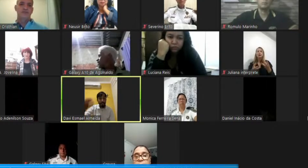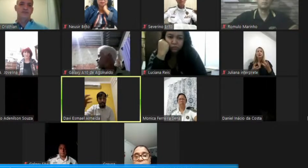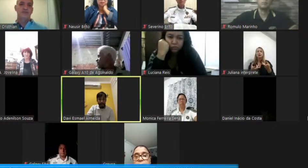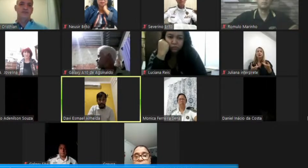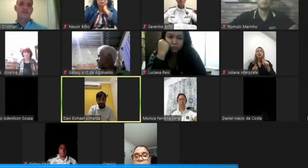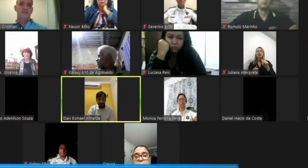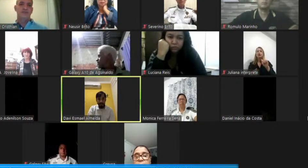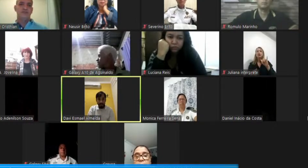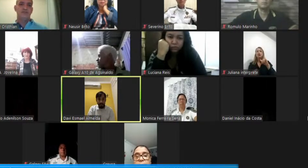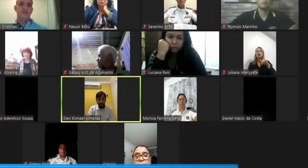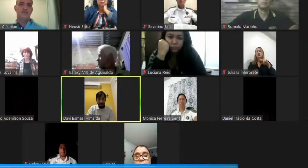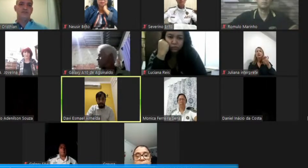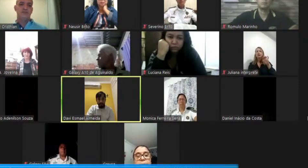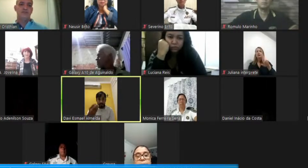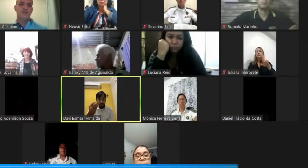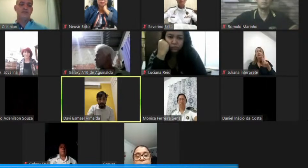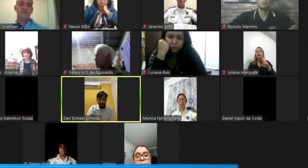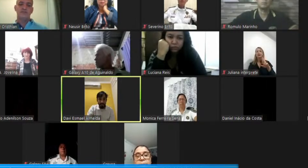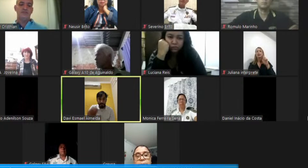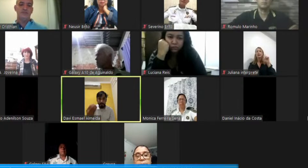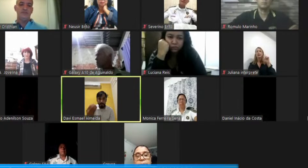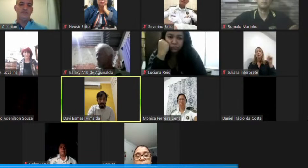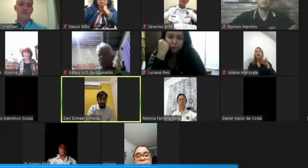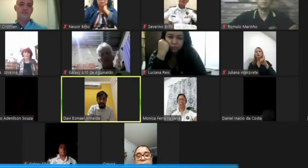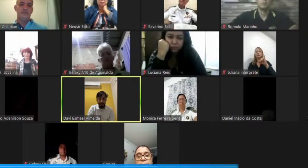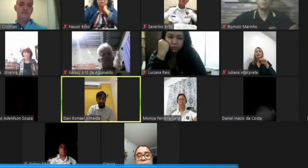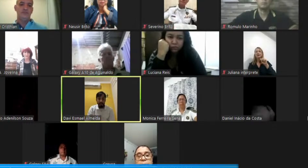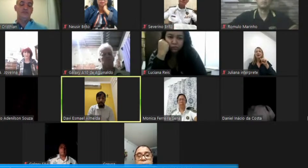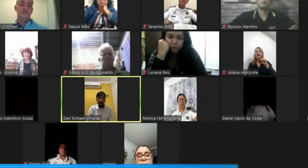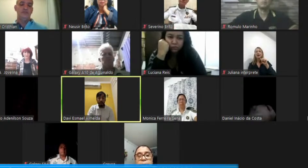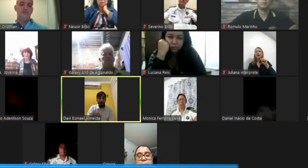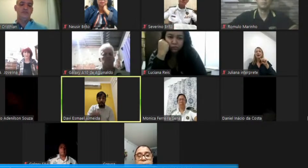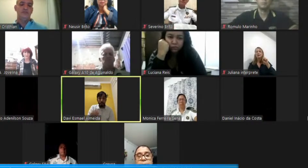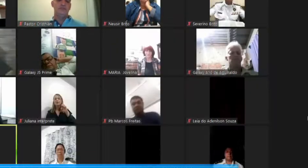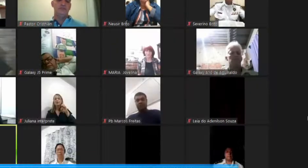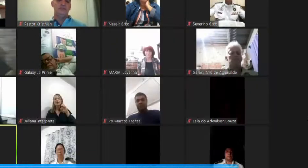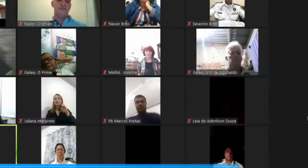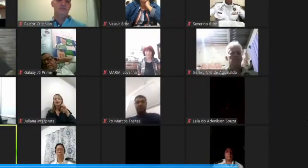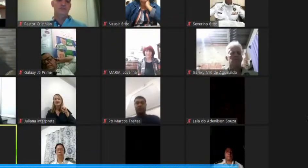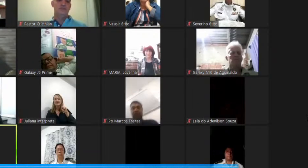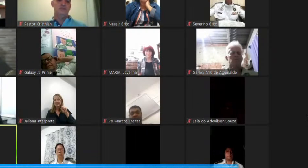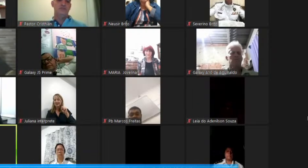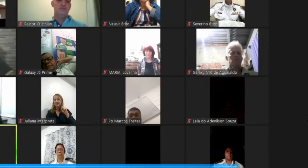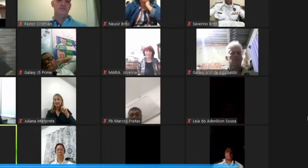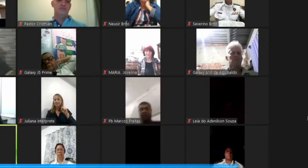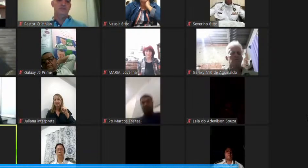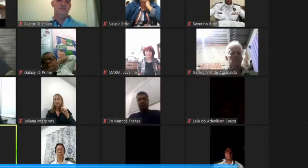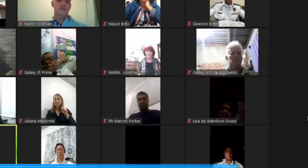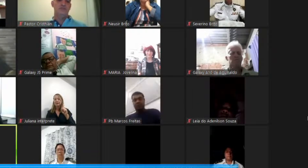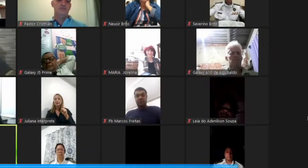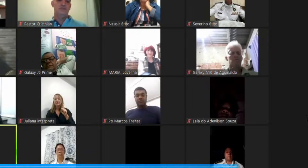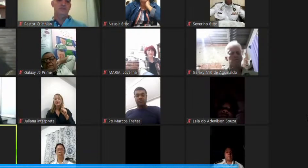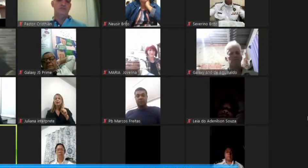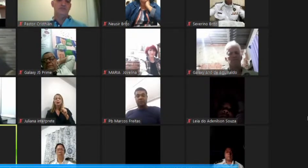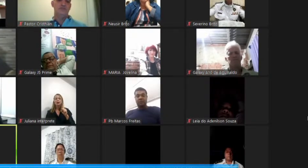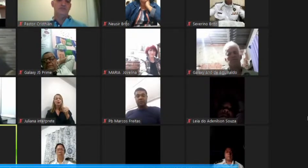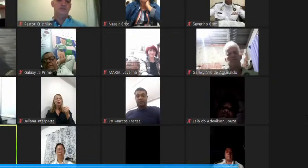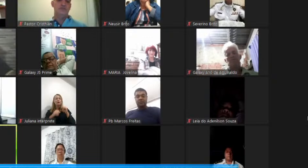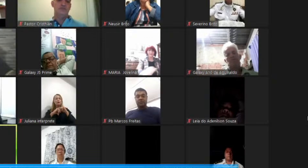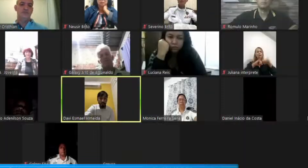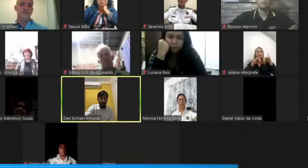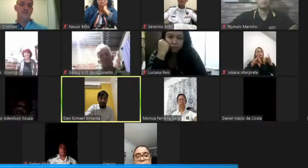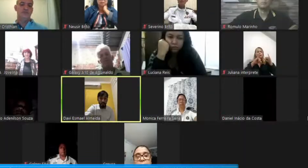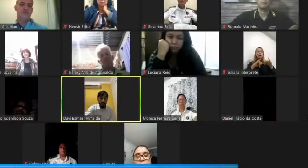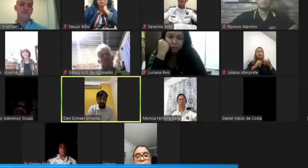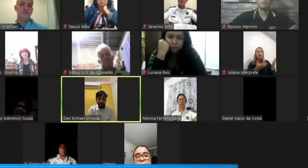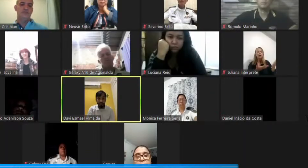no IASES, levando aos adolescentes uma mensagem. Eu reluto muito e não gosto